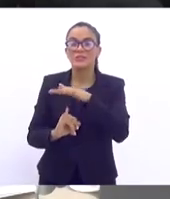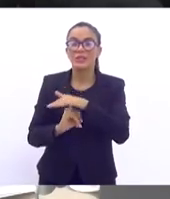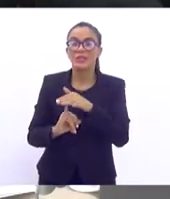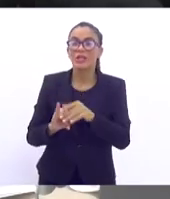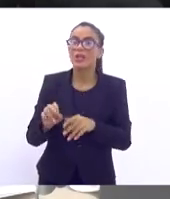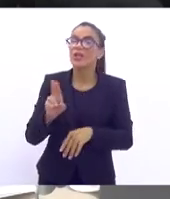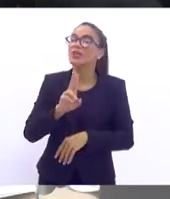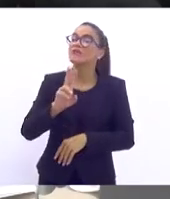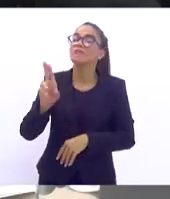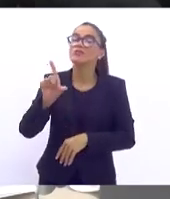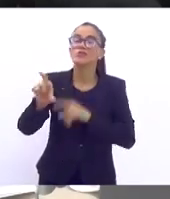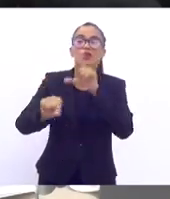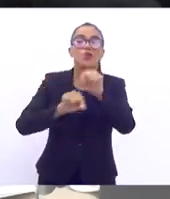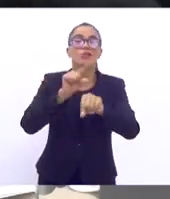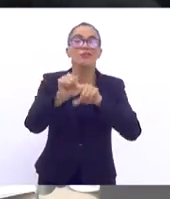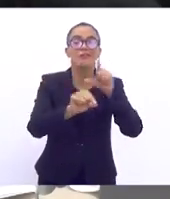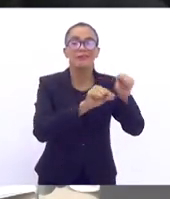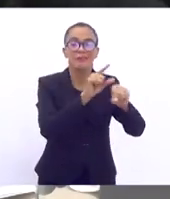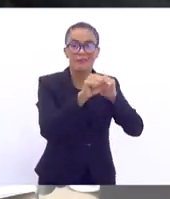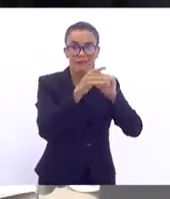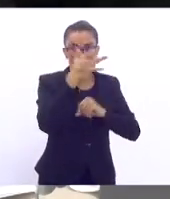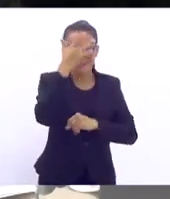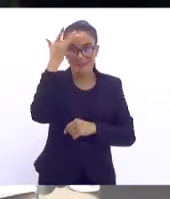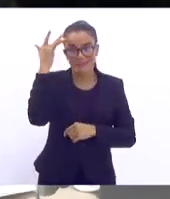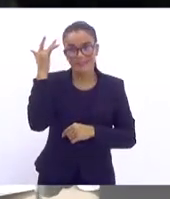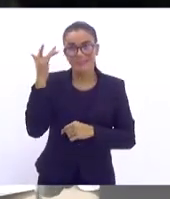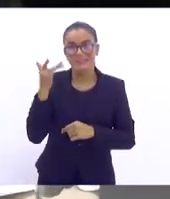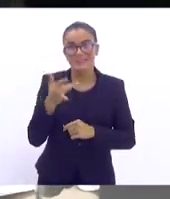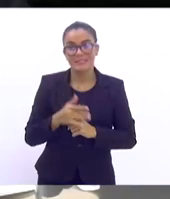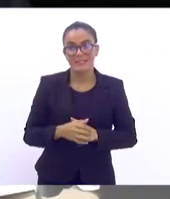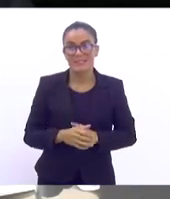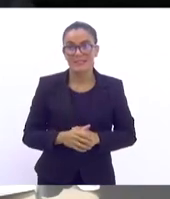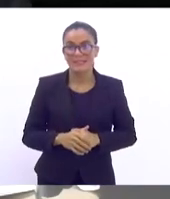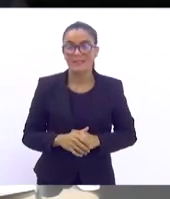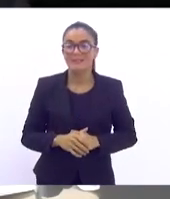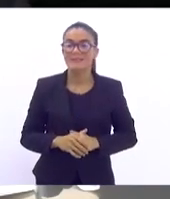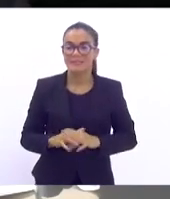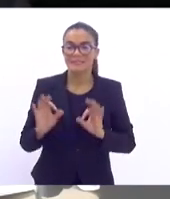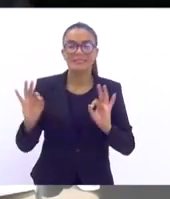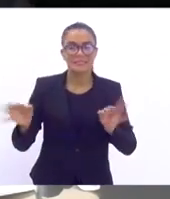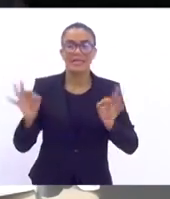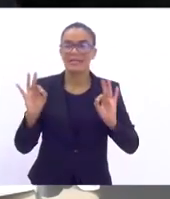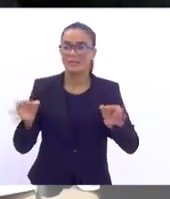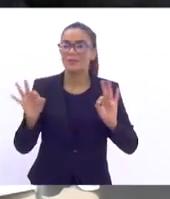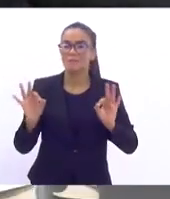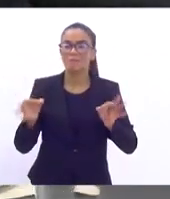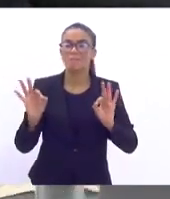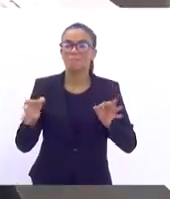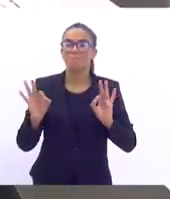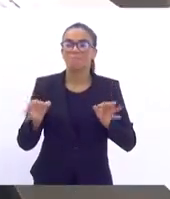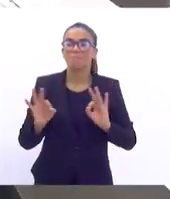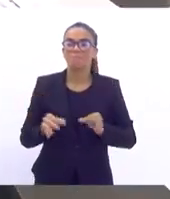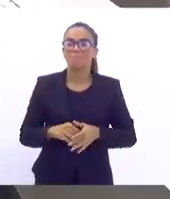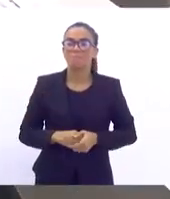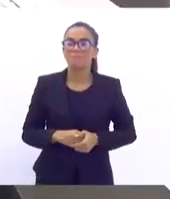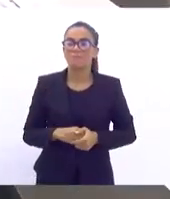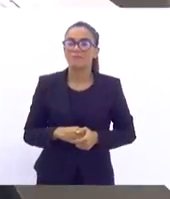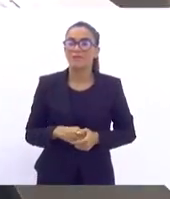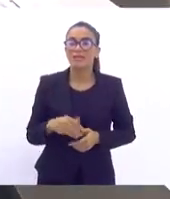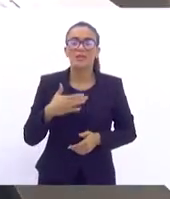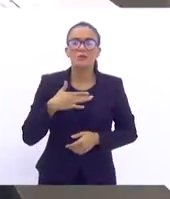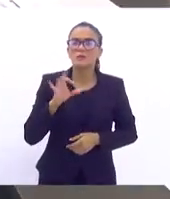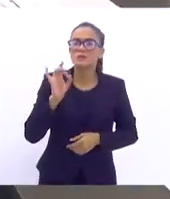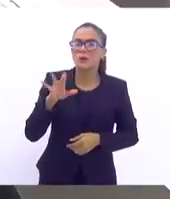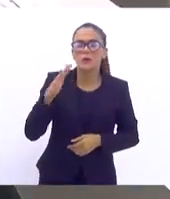determinação das frentes isso é algo que nós temos que refletir aqui com certo Cuidado um breve eu só eu